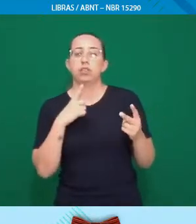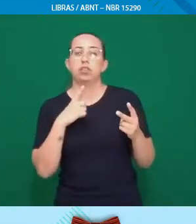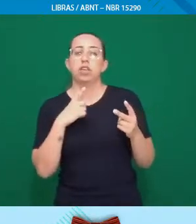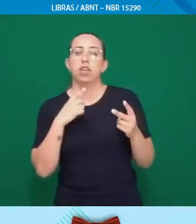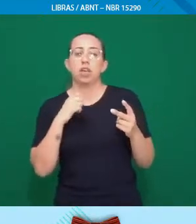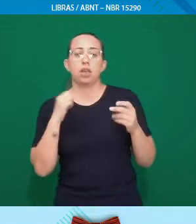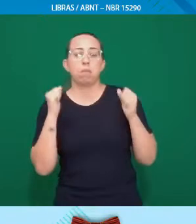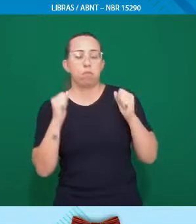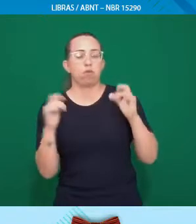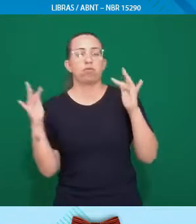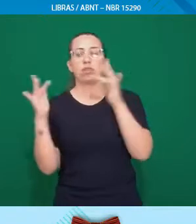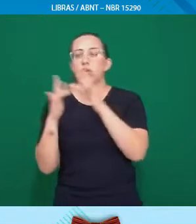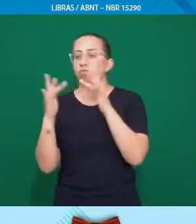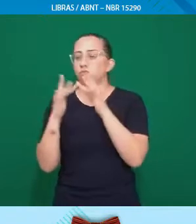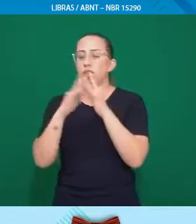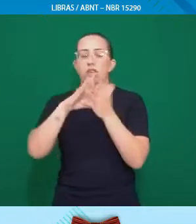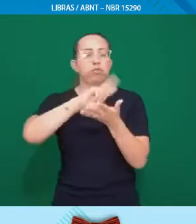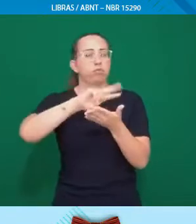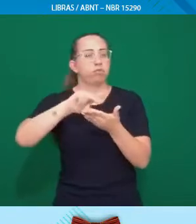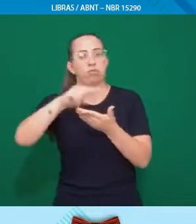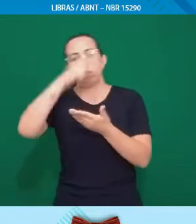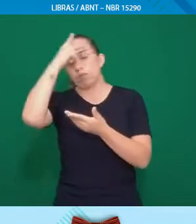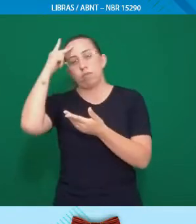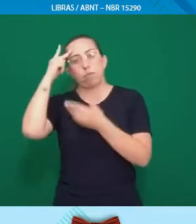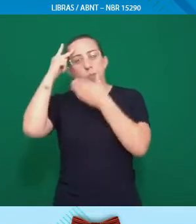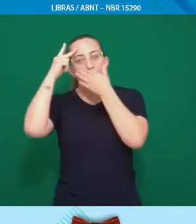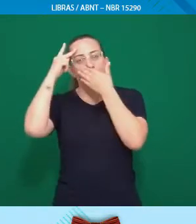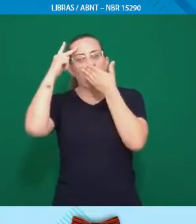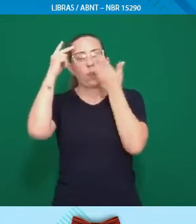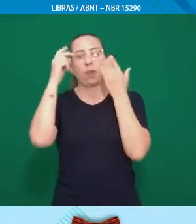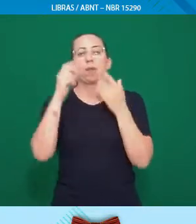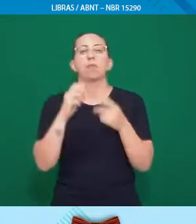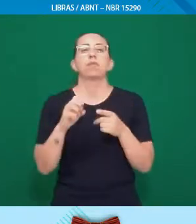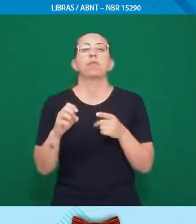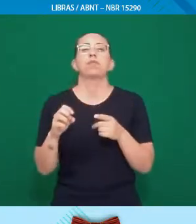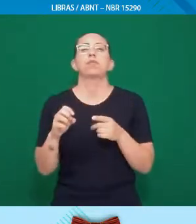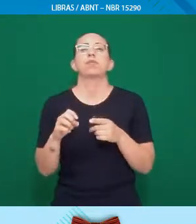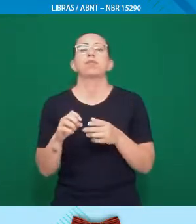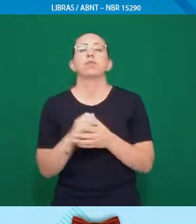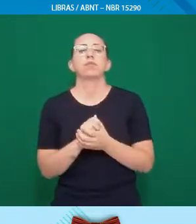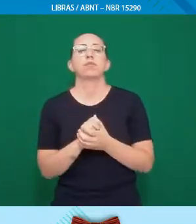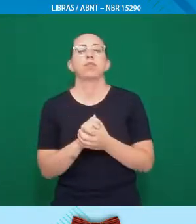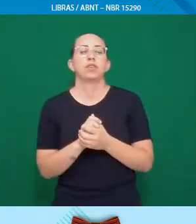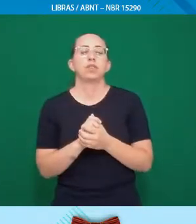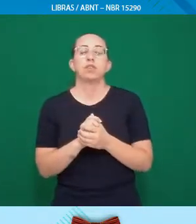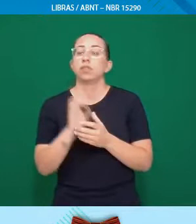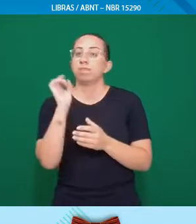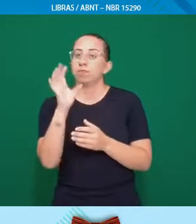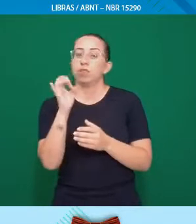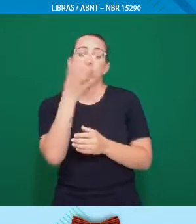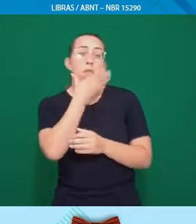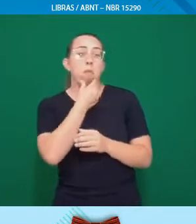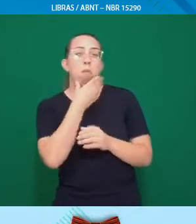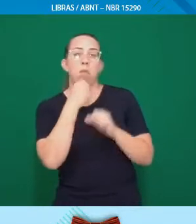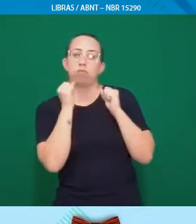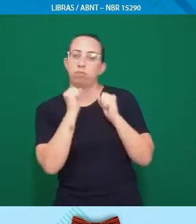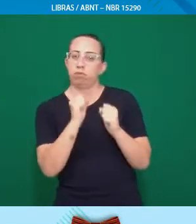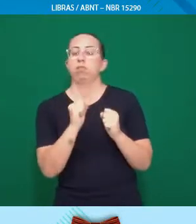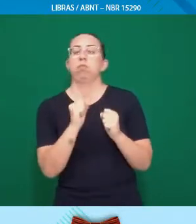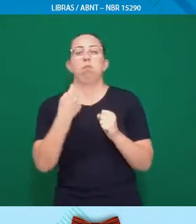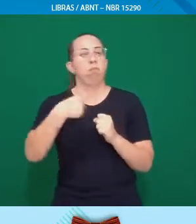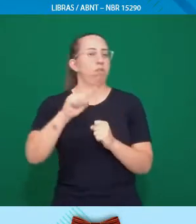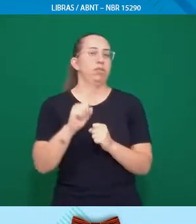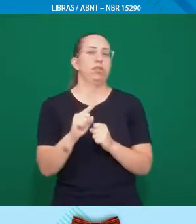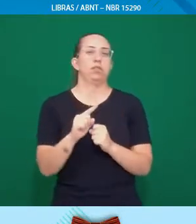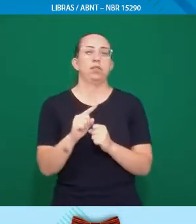ou representantes de diversas áreas exclusivo para homens uma skin da ROCAM acontece anualmente no último sábado é